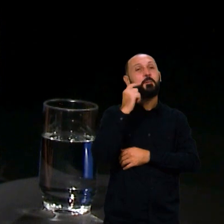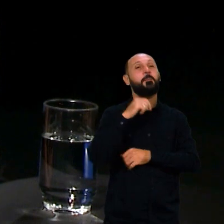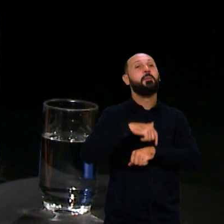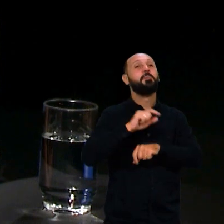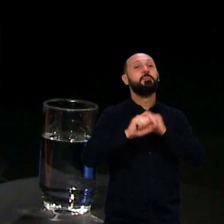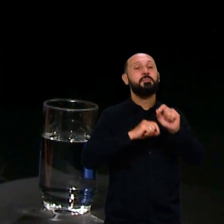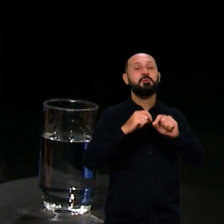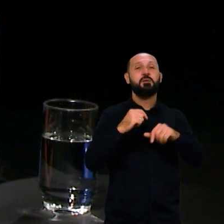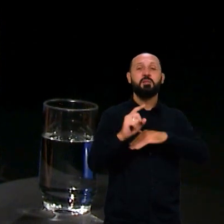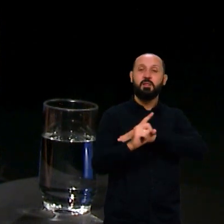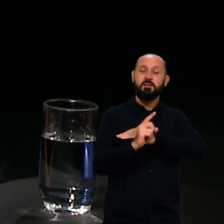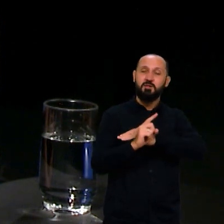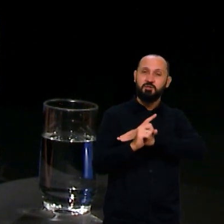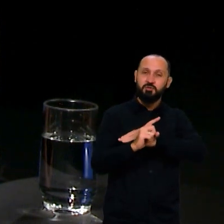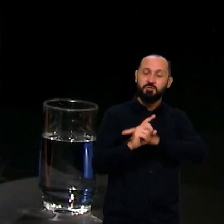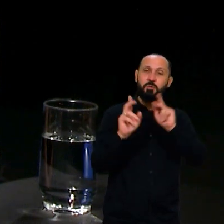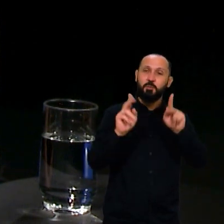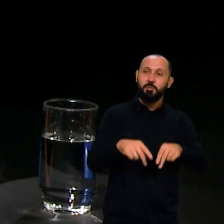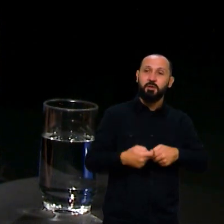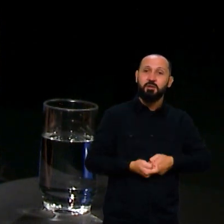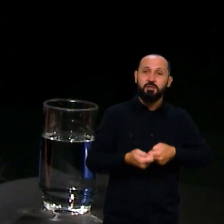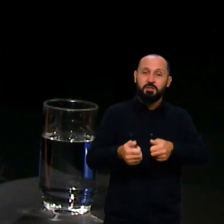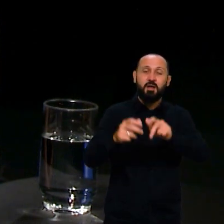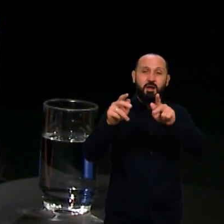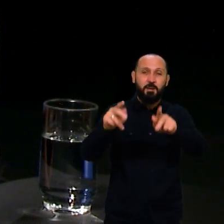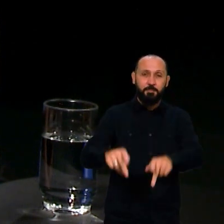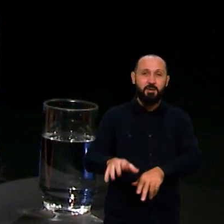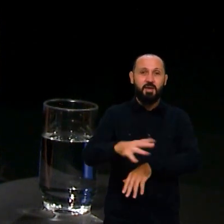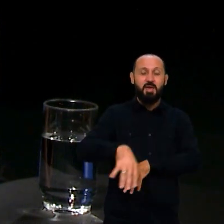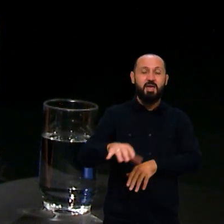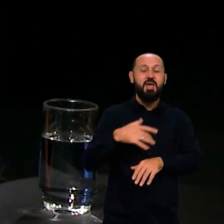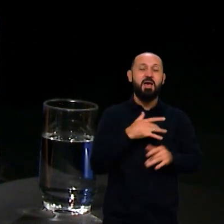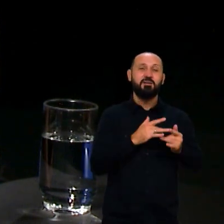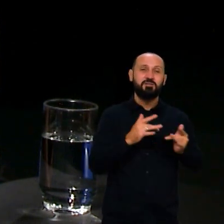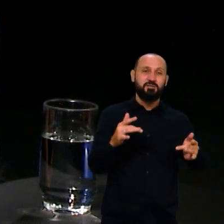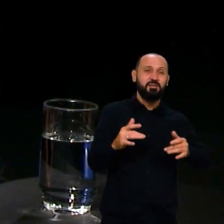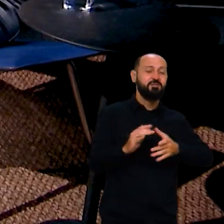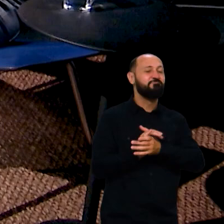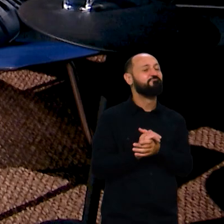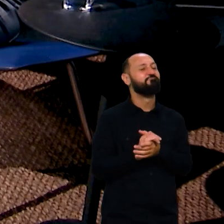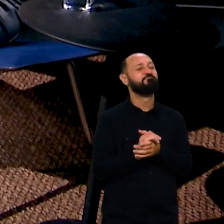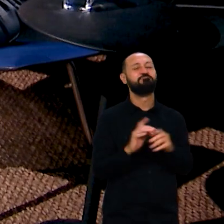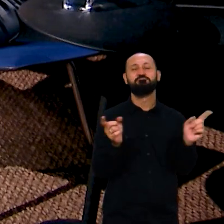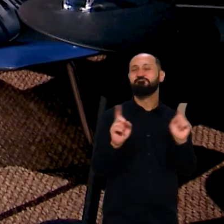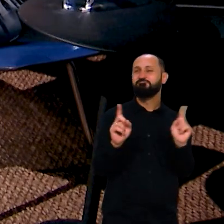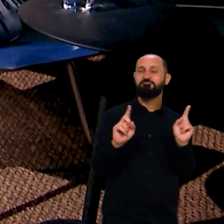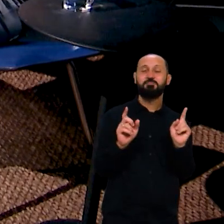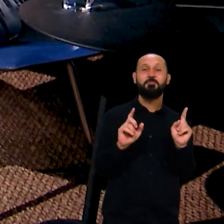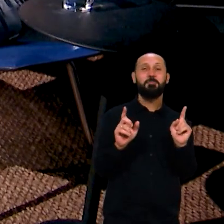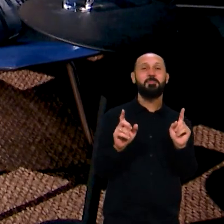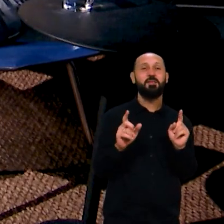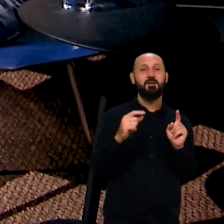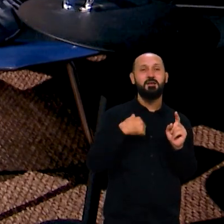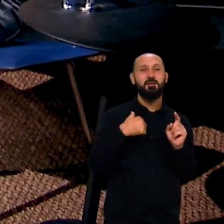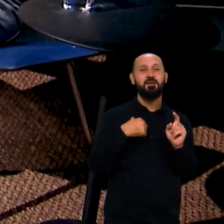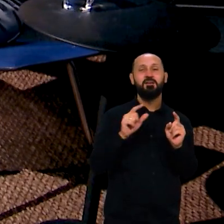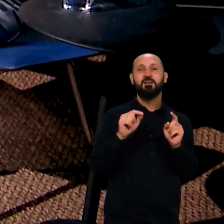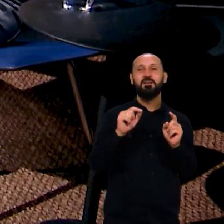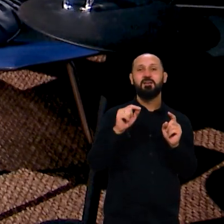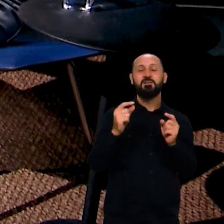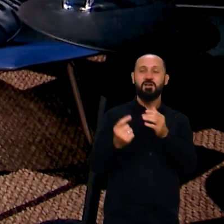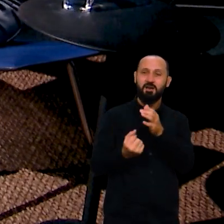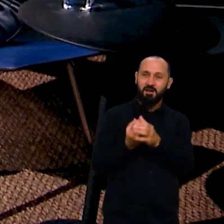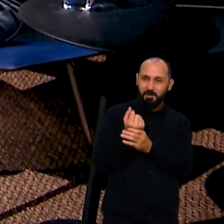gente tem a visão de que prestar serviço público ou dar acesso à população é assistencialismo. Não é. Infelizmente. Isso é